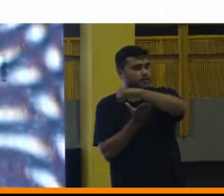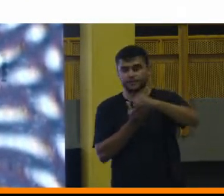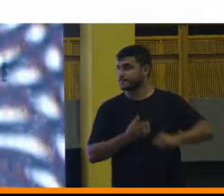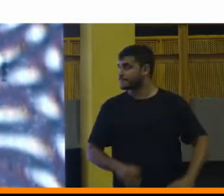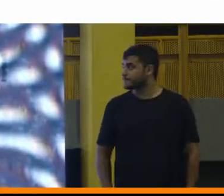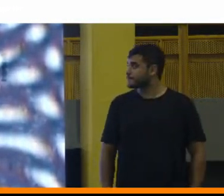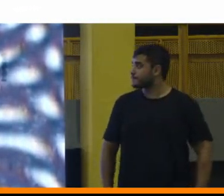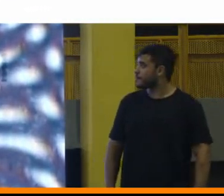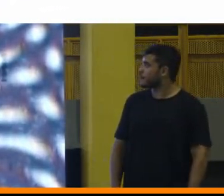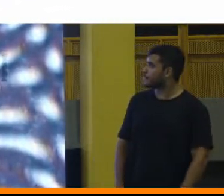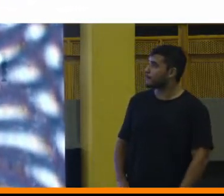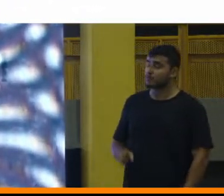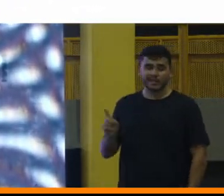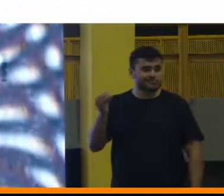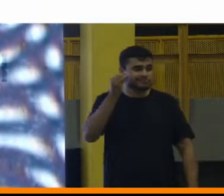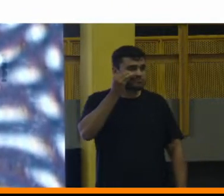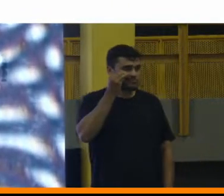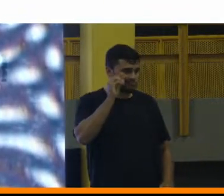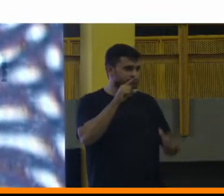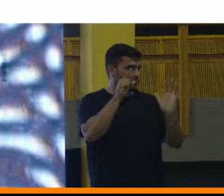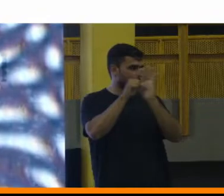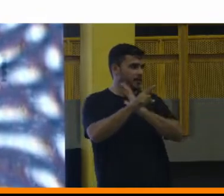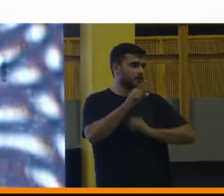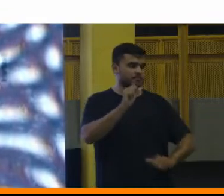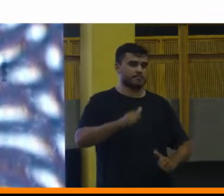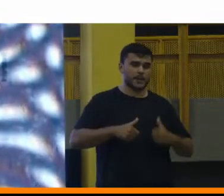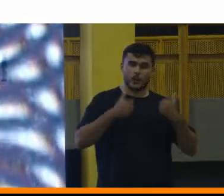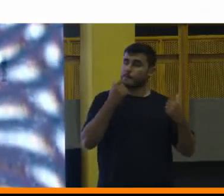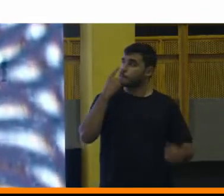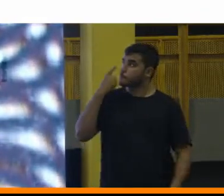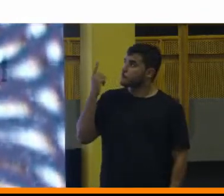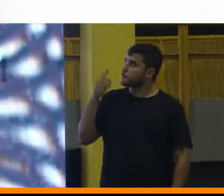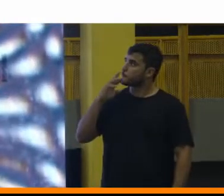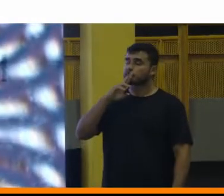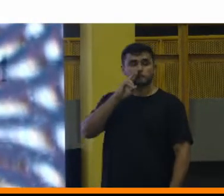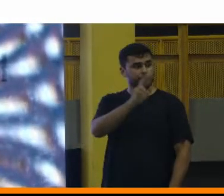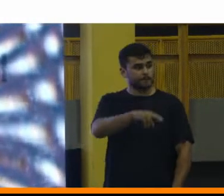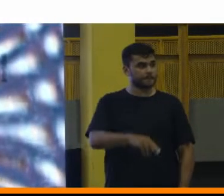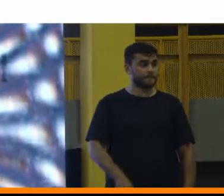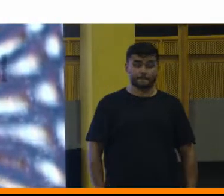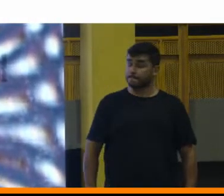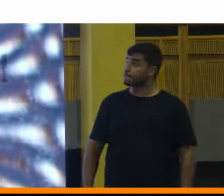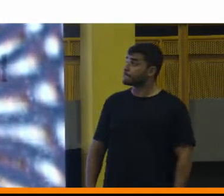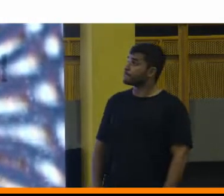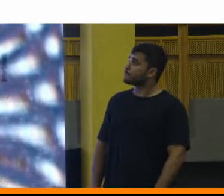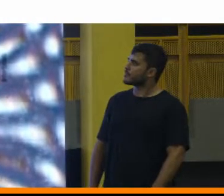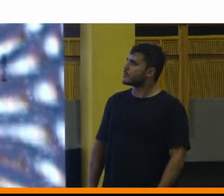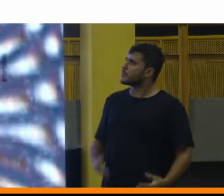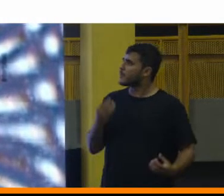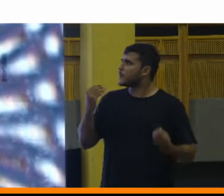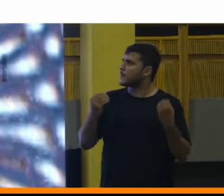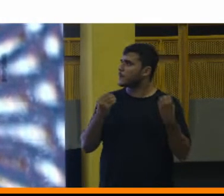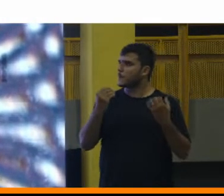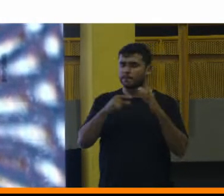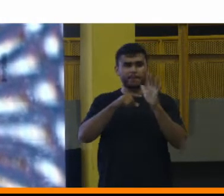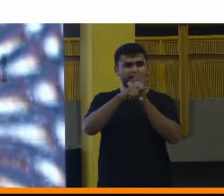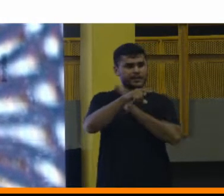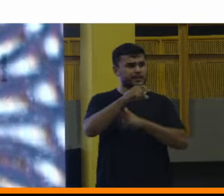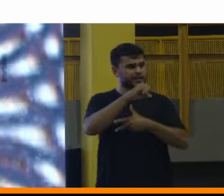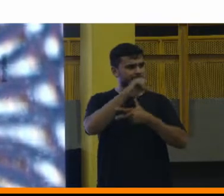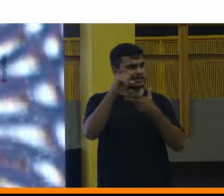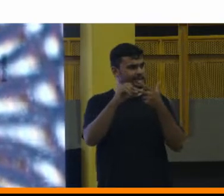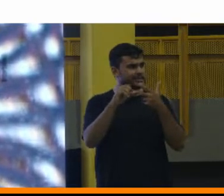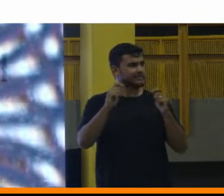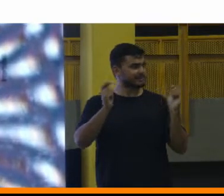Vamos aqui olhar para a questão do Enem. Será que você vai precisar aplicar alguma fórmula para resolver